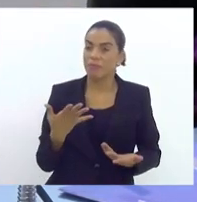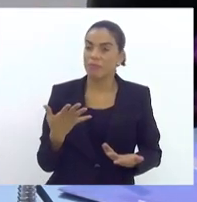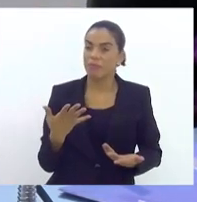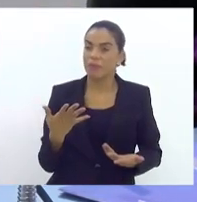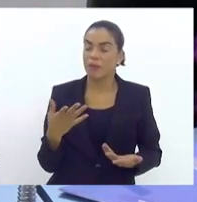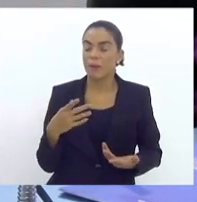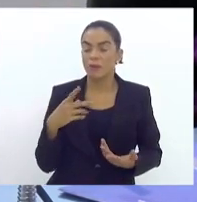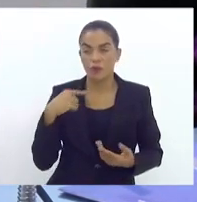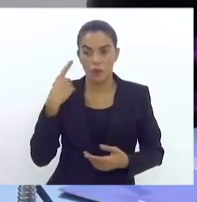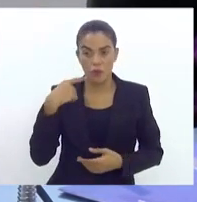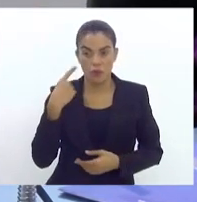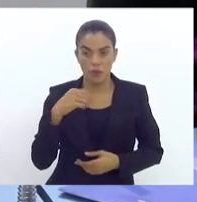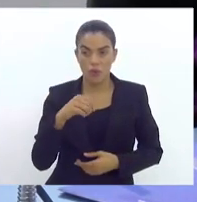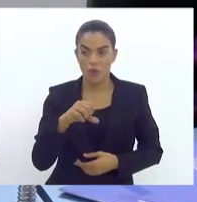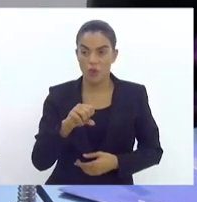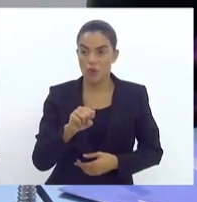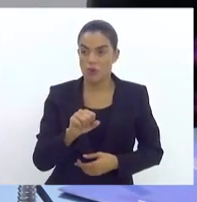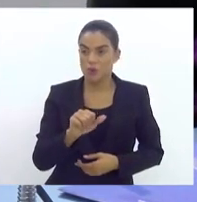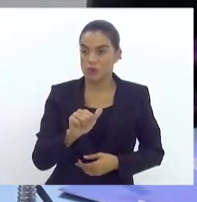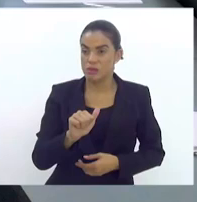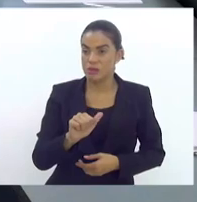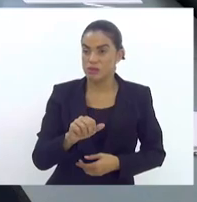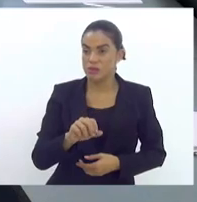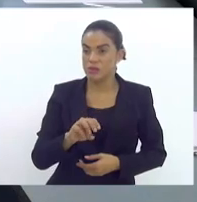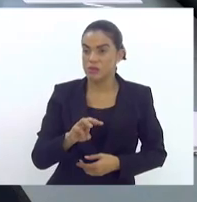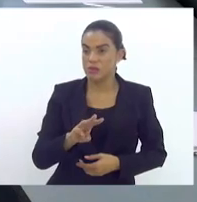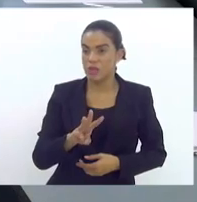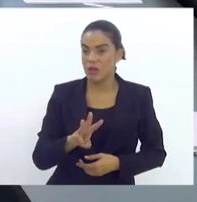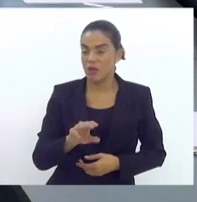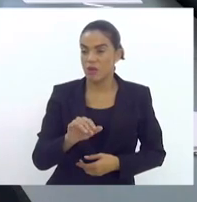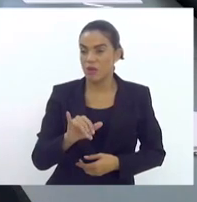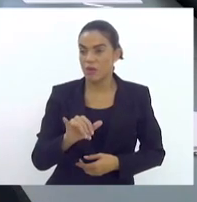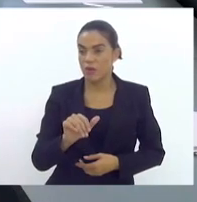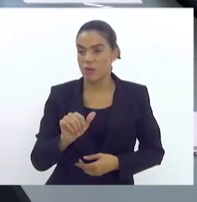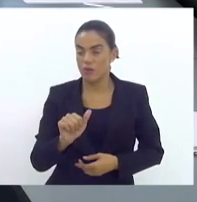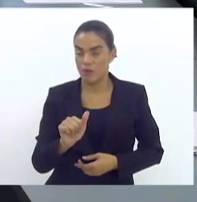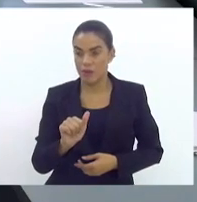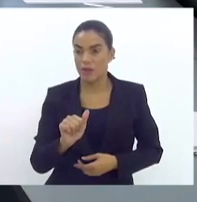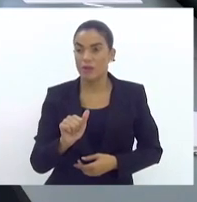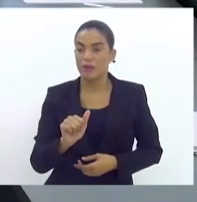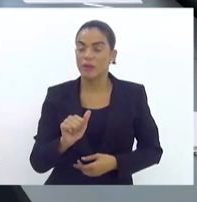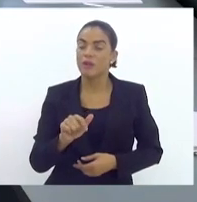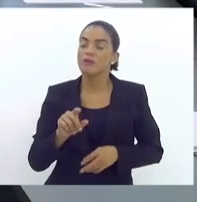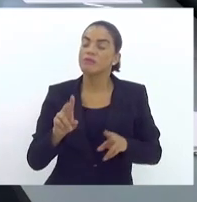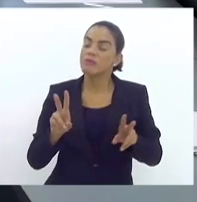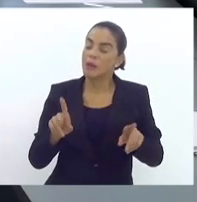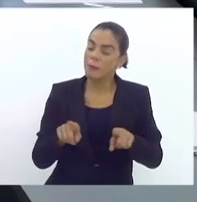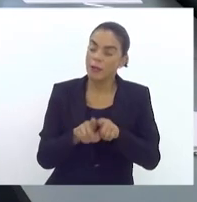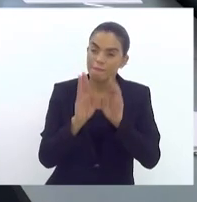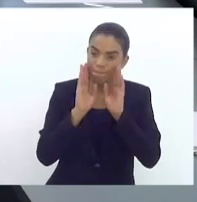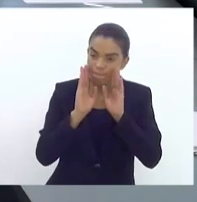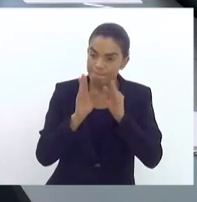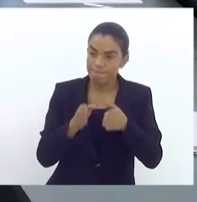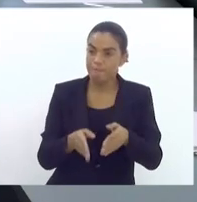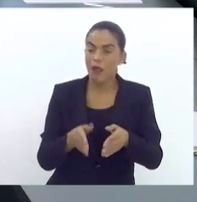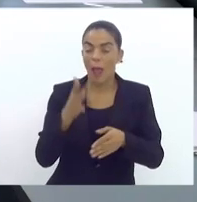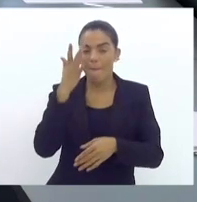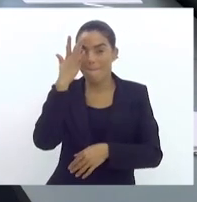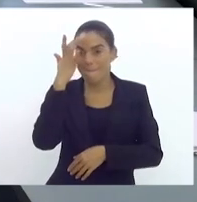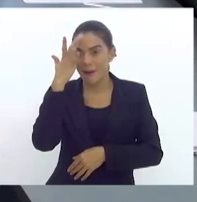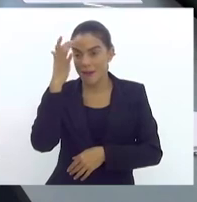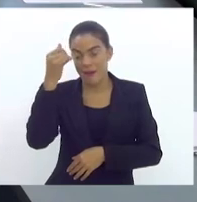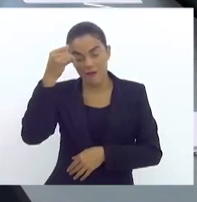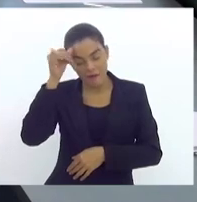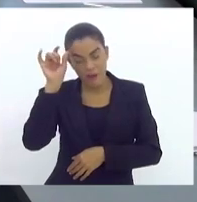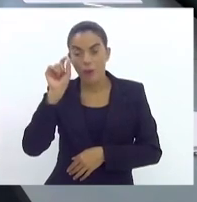que o doutor saluei colocou com muita com muita assim de uma forma muito precisa para que amanhã não